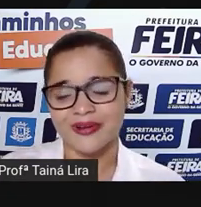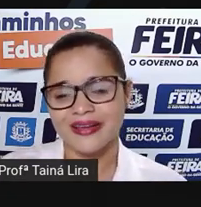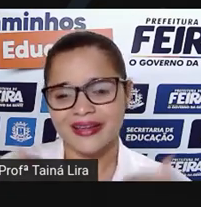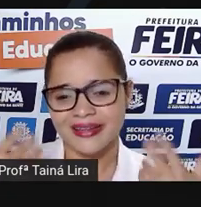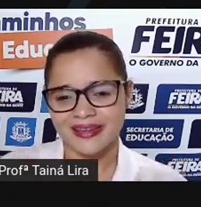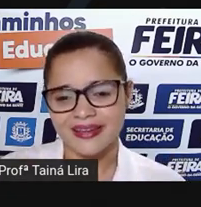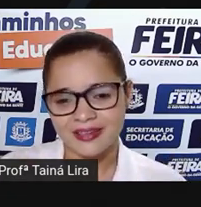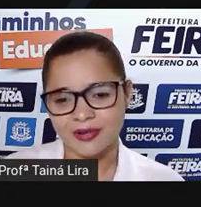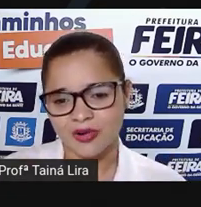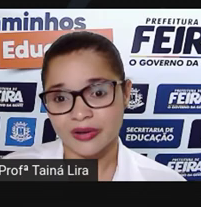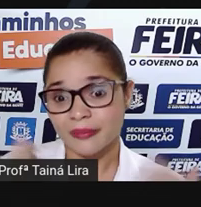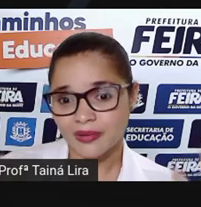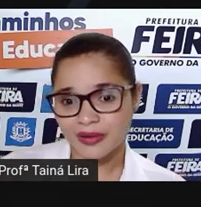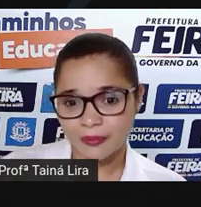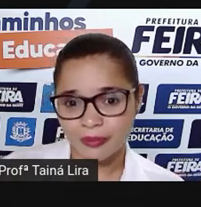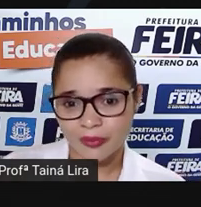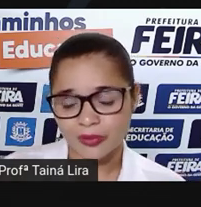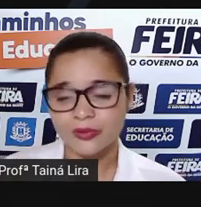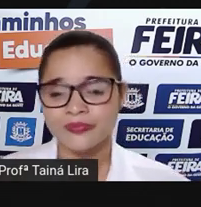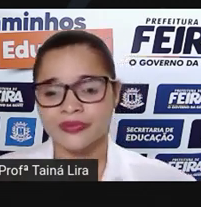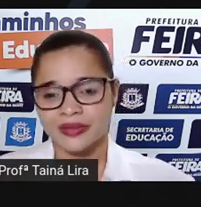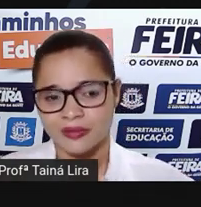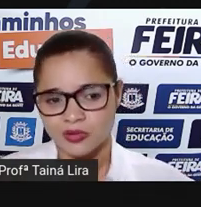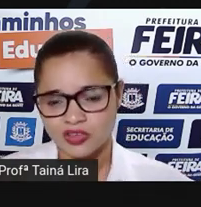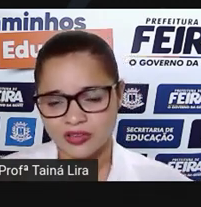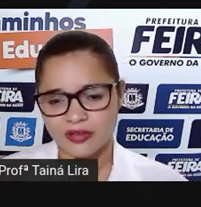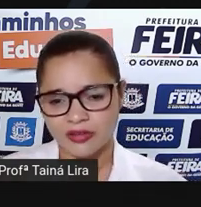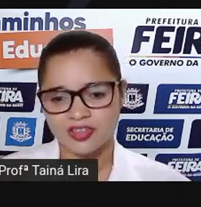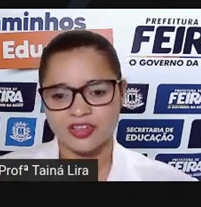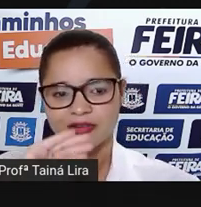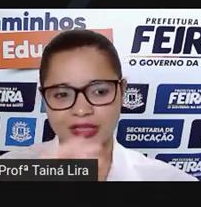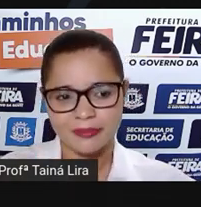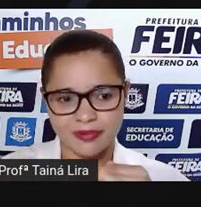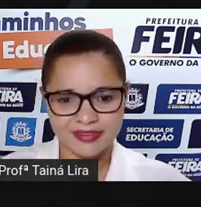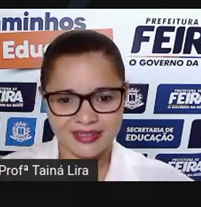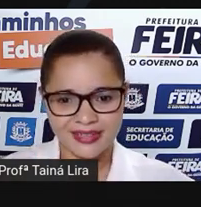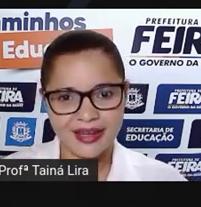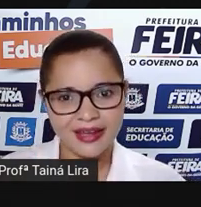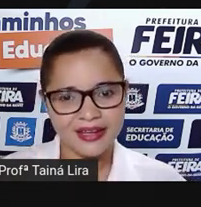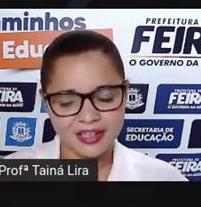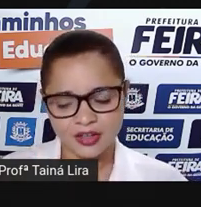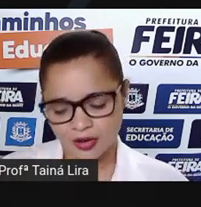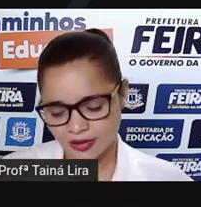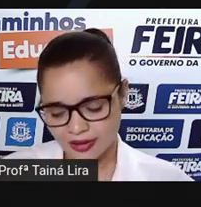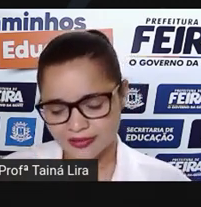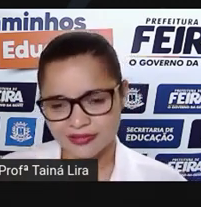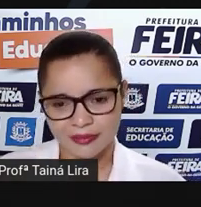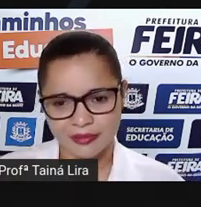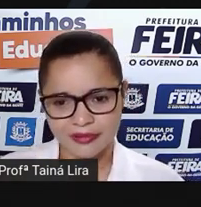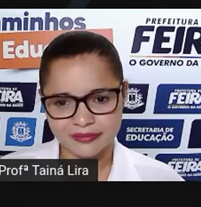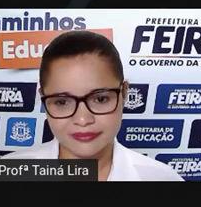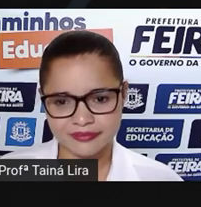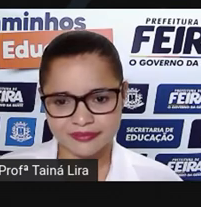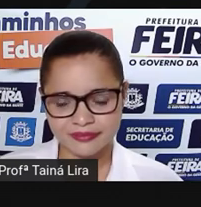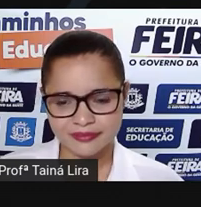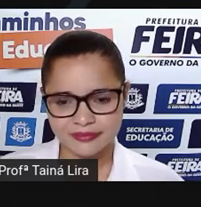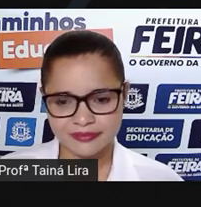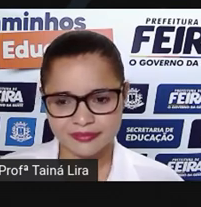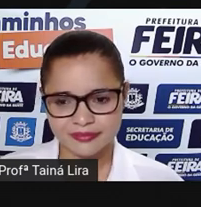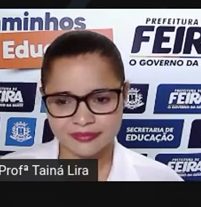cima do outro né e o rocambole é um bolo onde tem o recheio e depois ele é enrolado tá